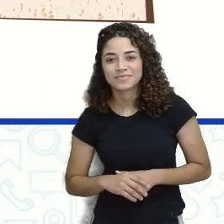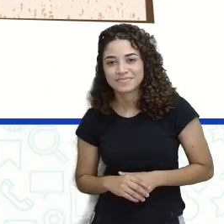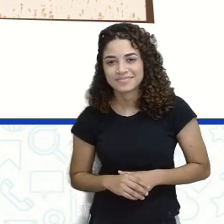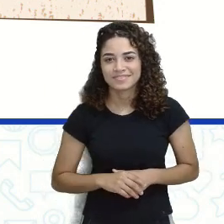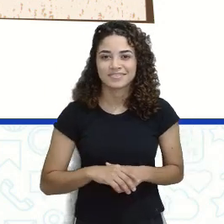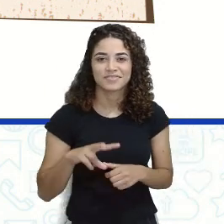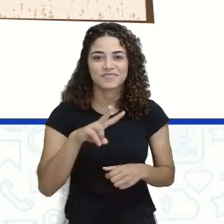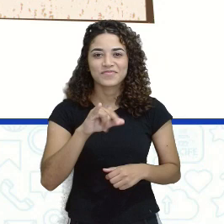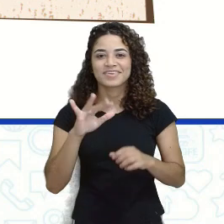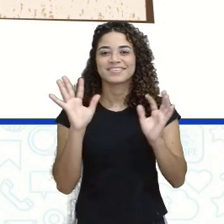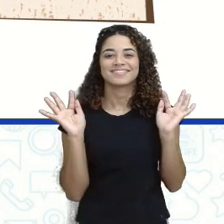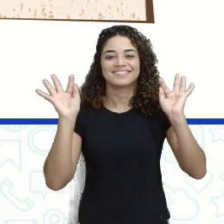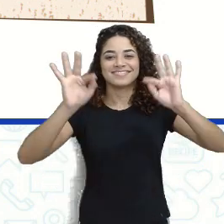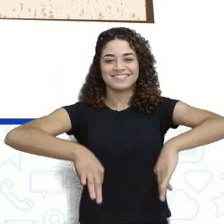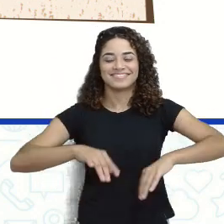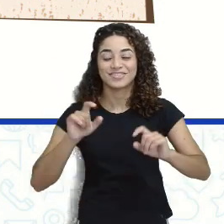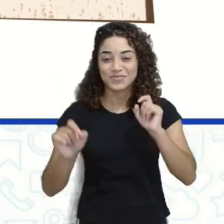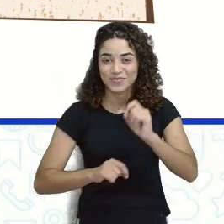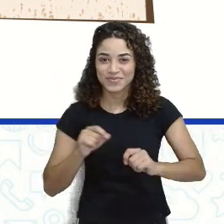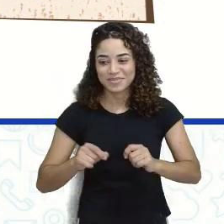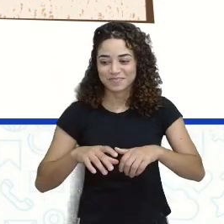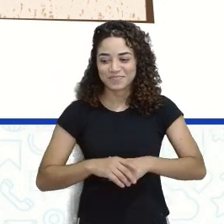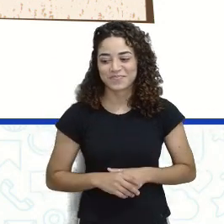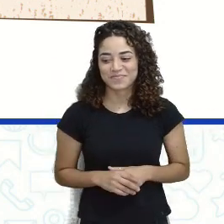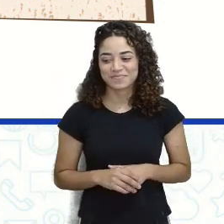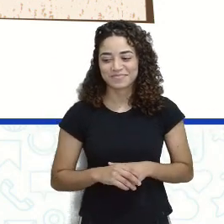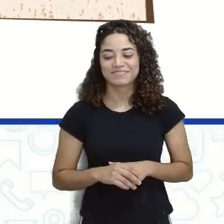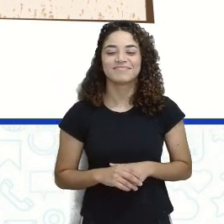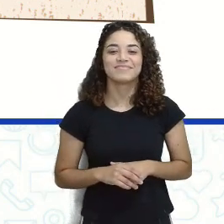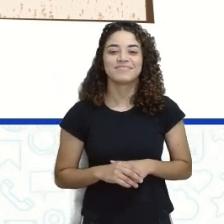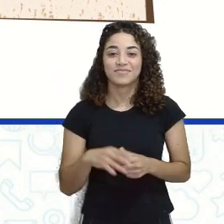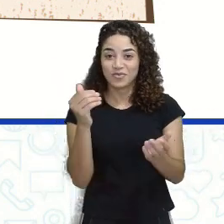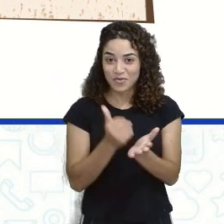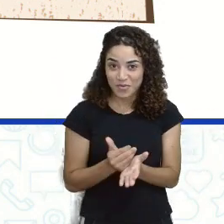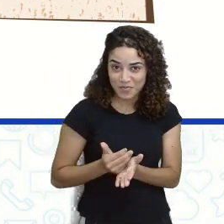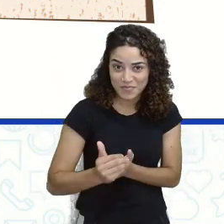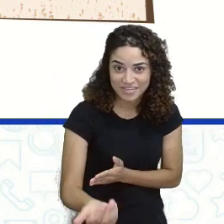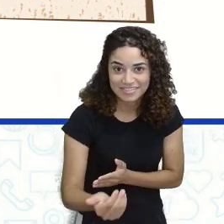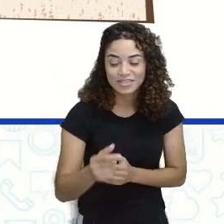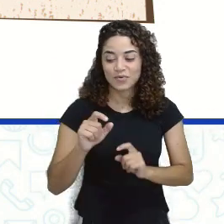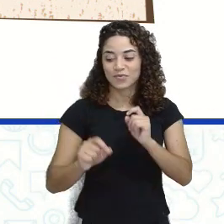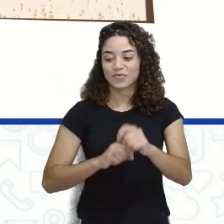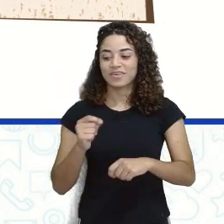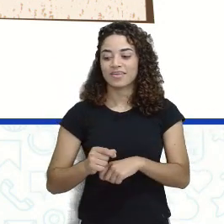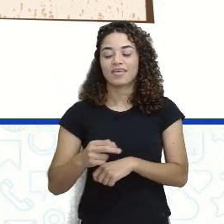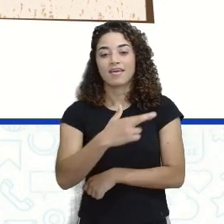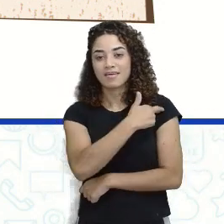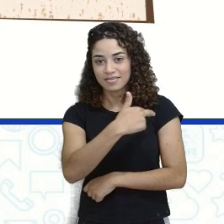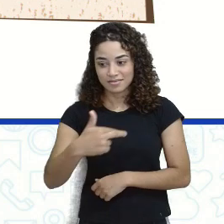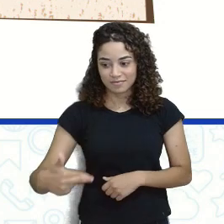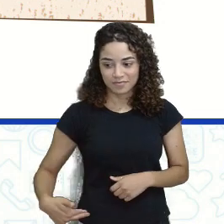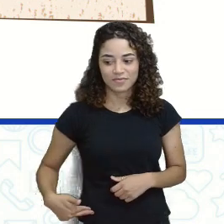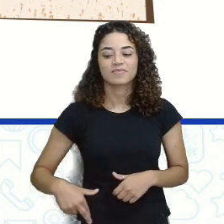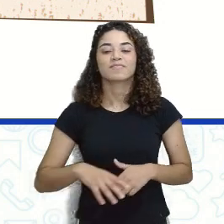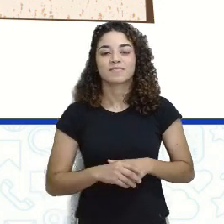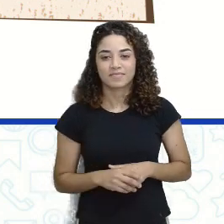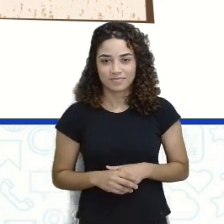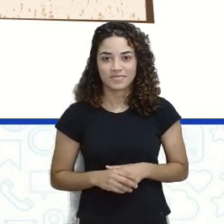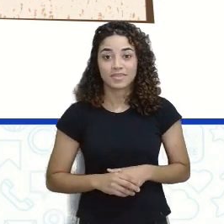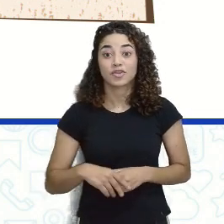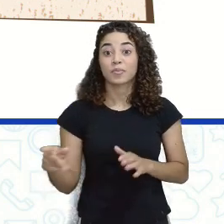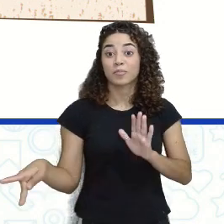por fim ao império e dar início à república. Então a própria